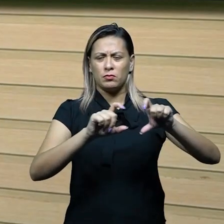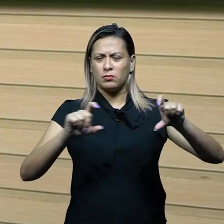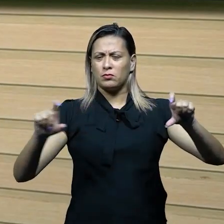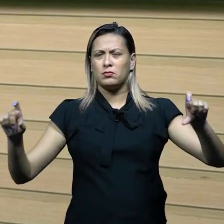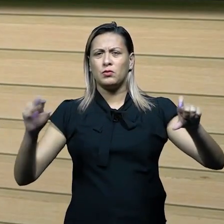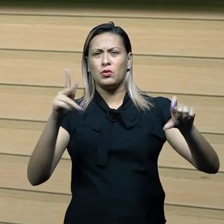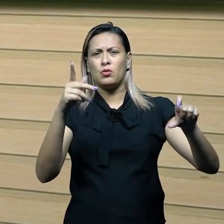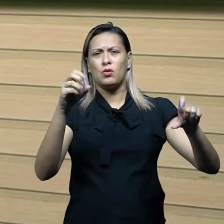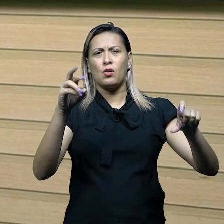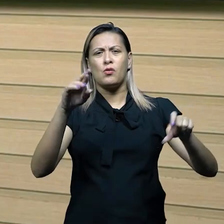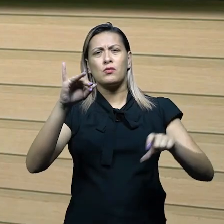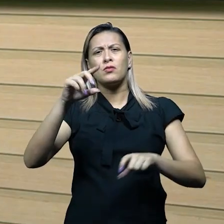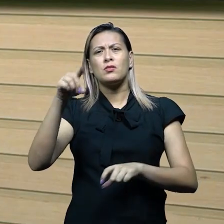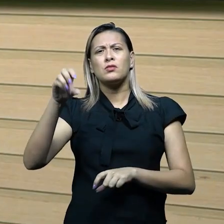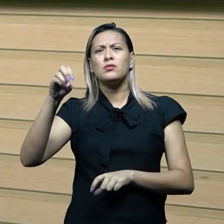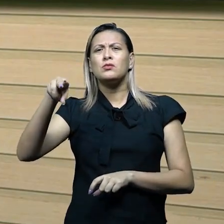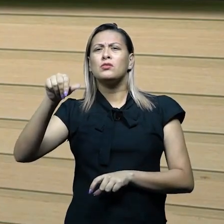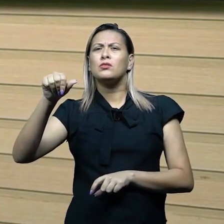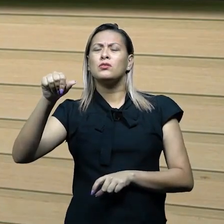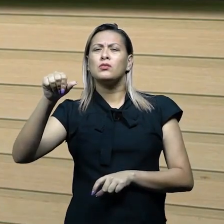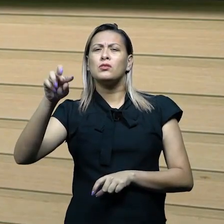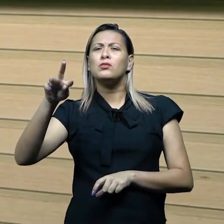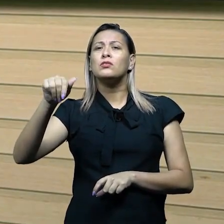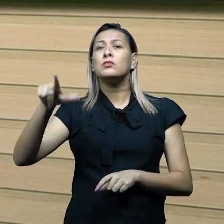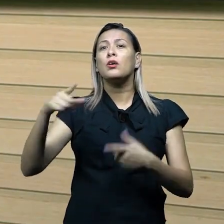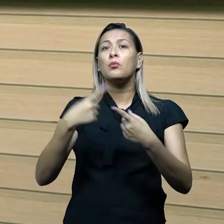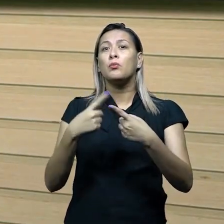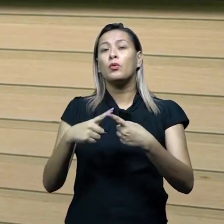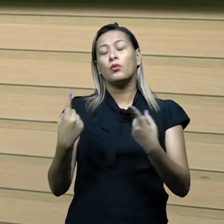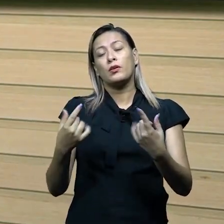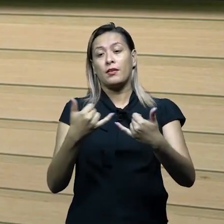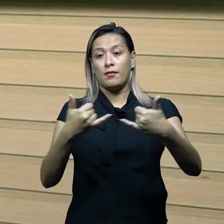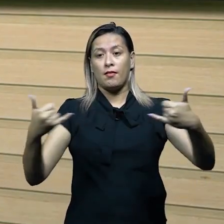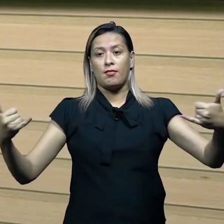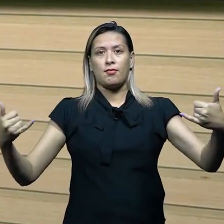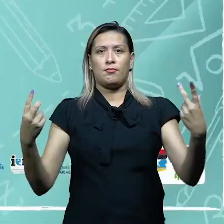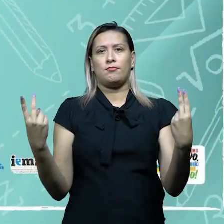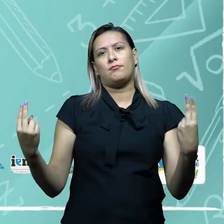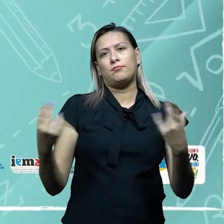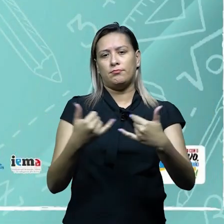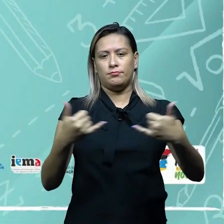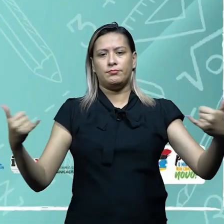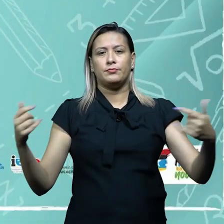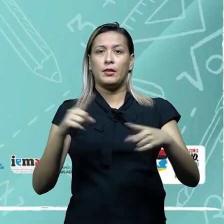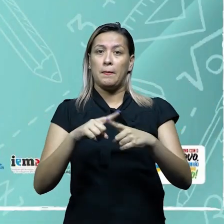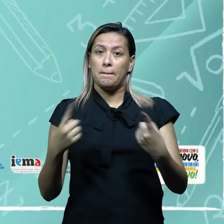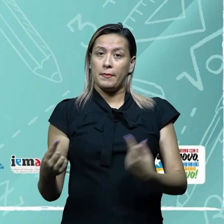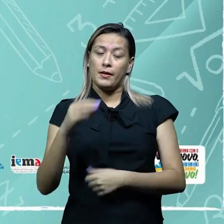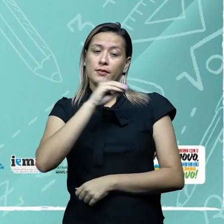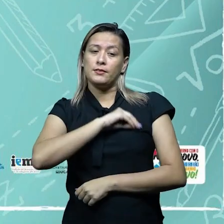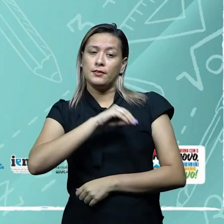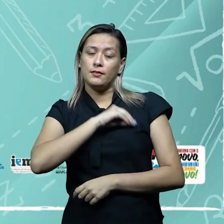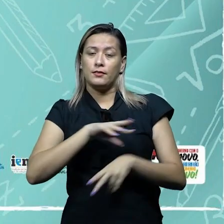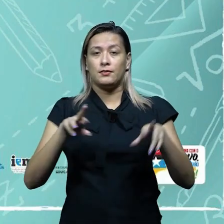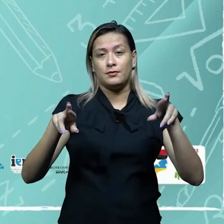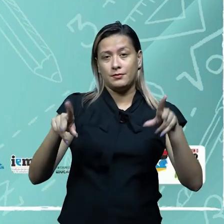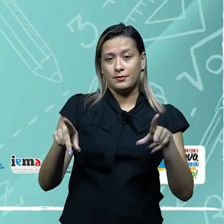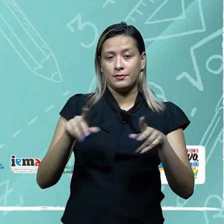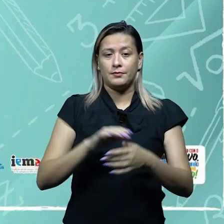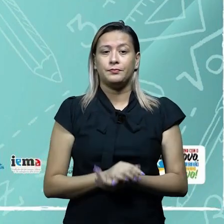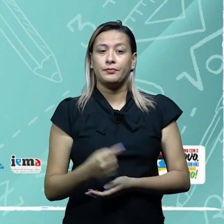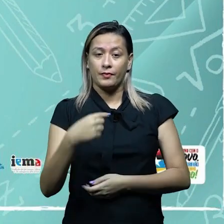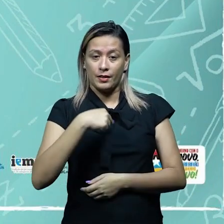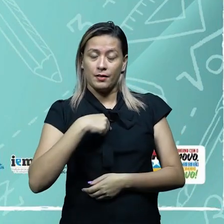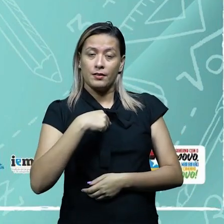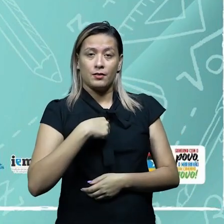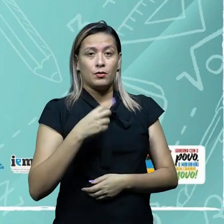movimento horizontal? Porque ele não é vertical, ele vai ficar na mesma linha. Só que aí, os salários são diferentes.